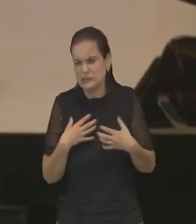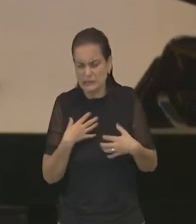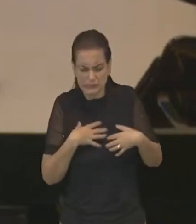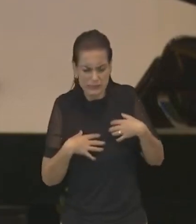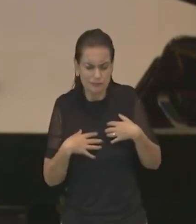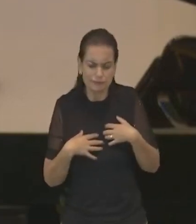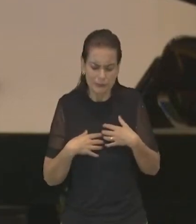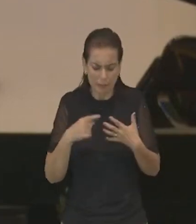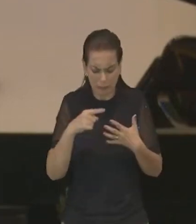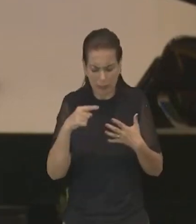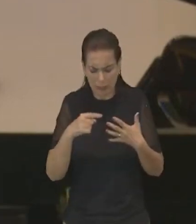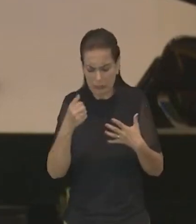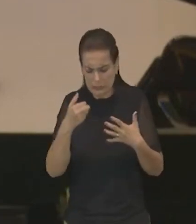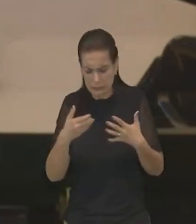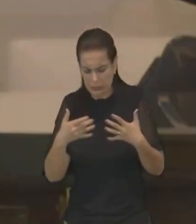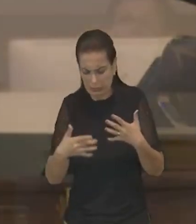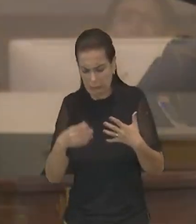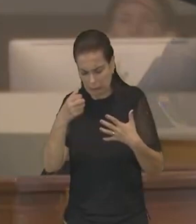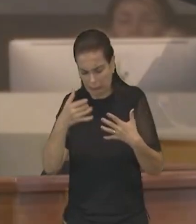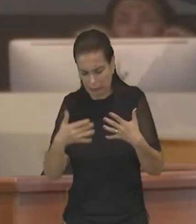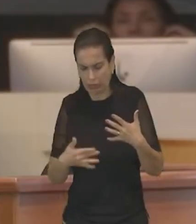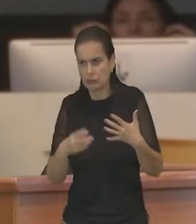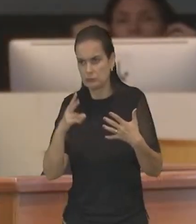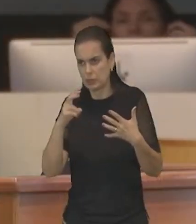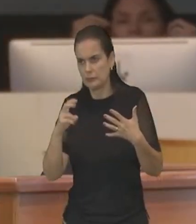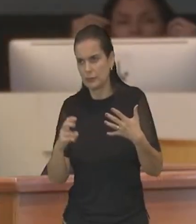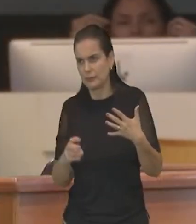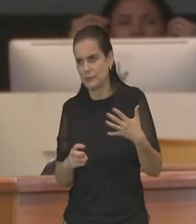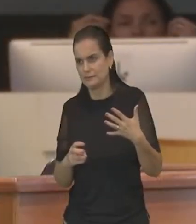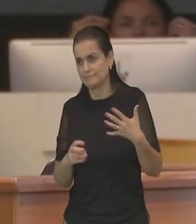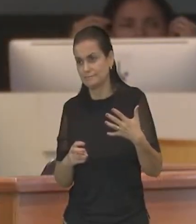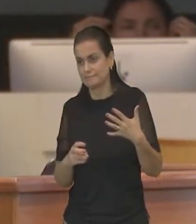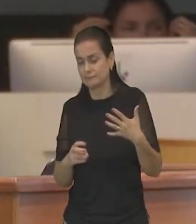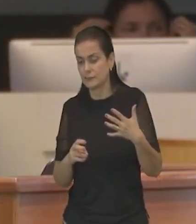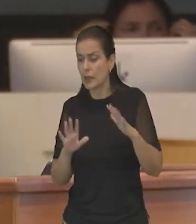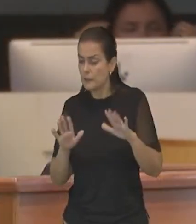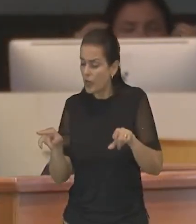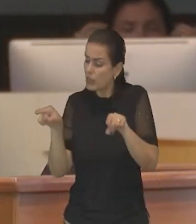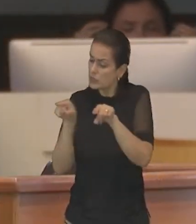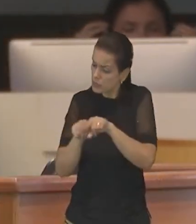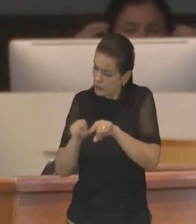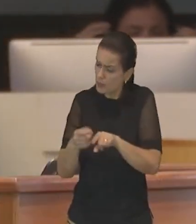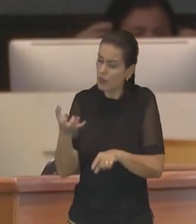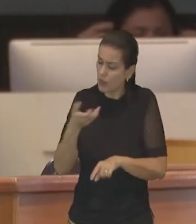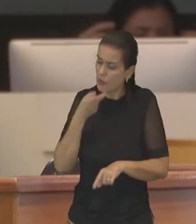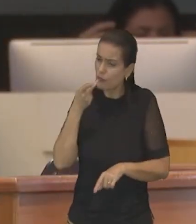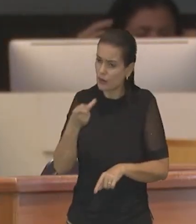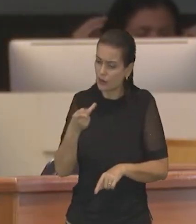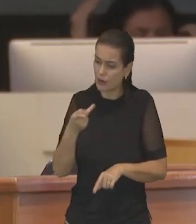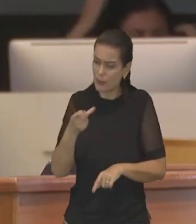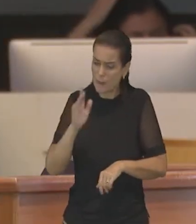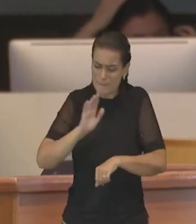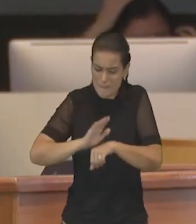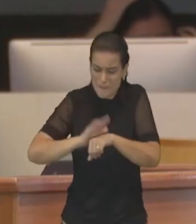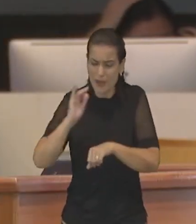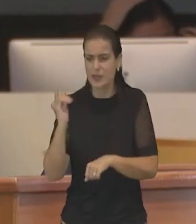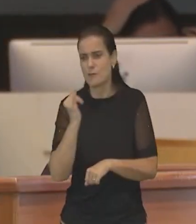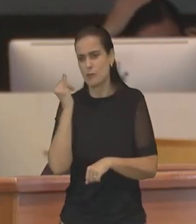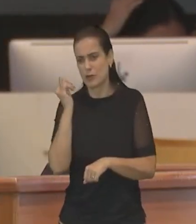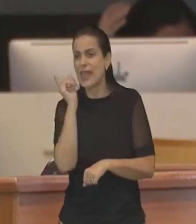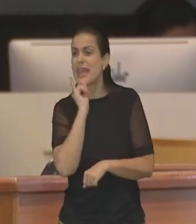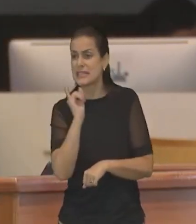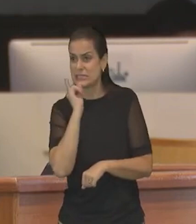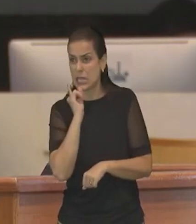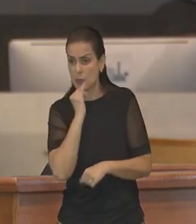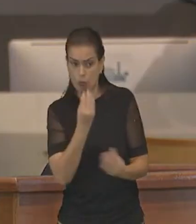comigo nisso, nisso, nisso, nisso e nisso. Mas também quero lhe dizer que o mais importante de exemplo o